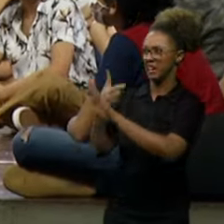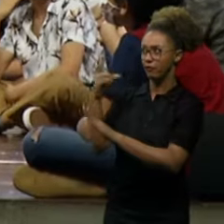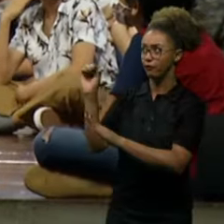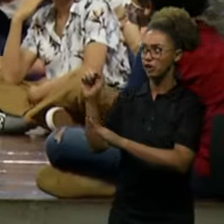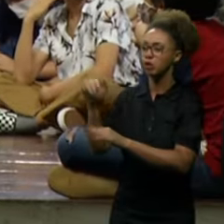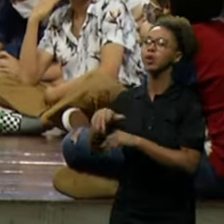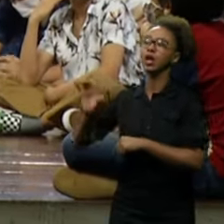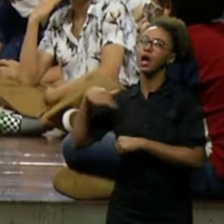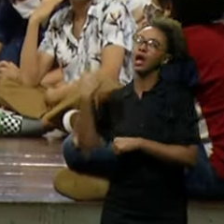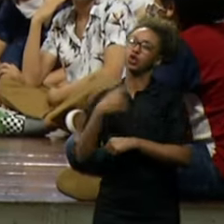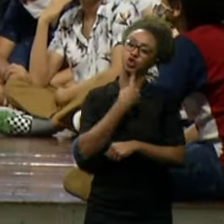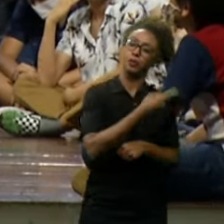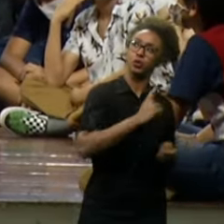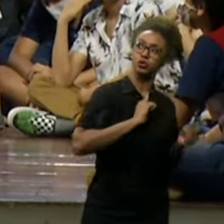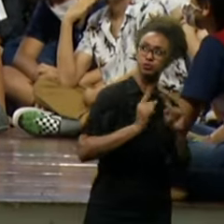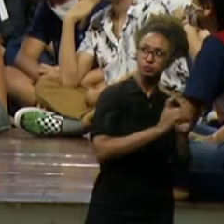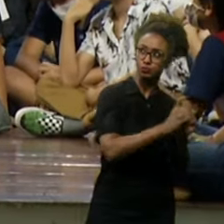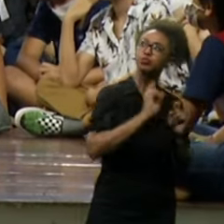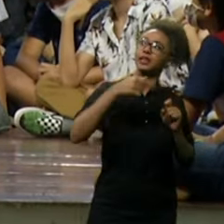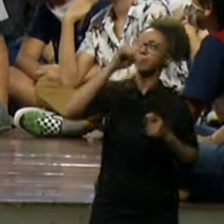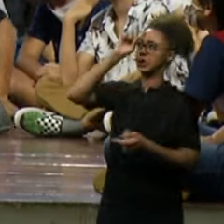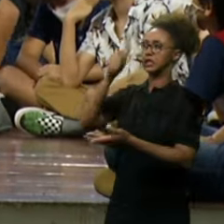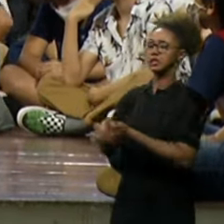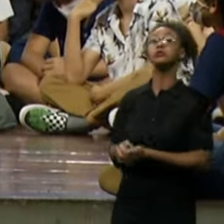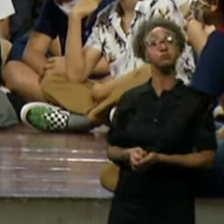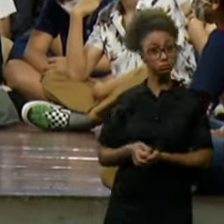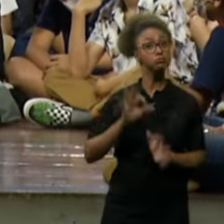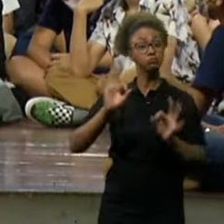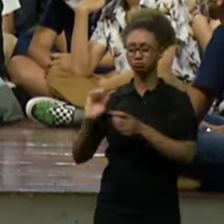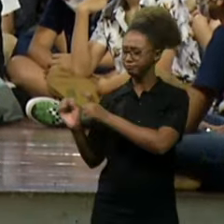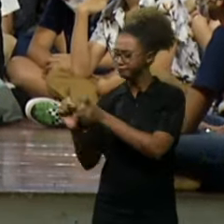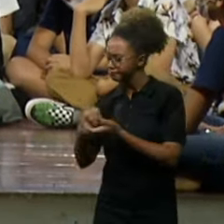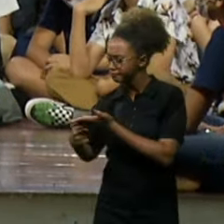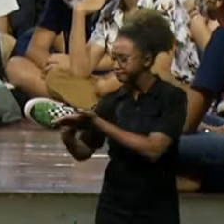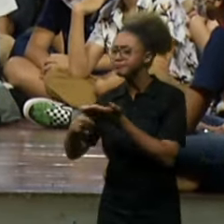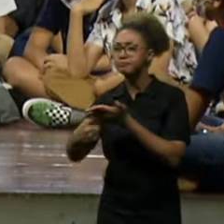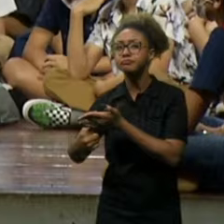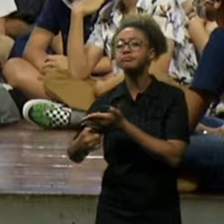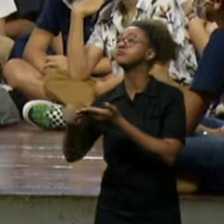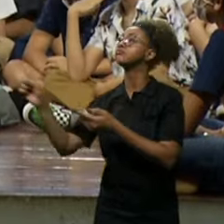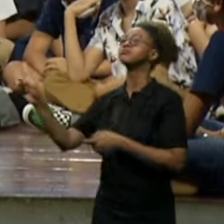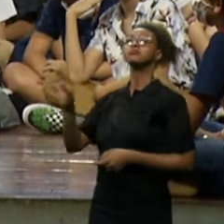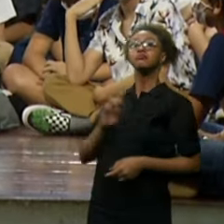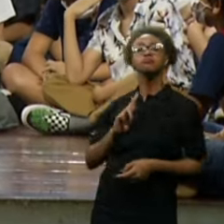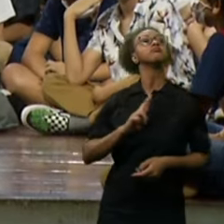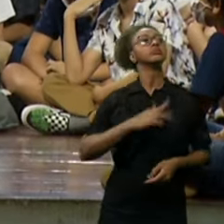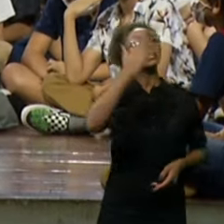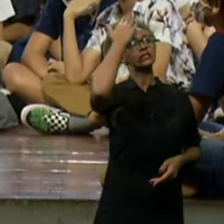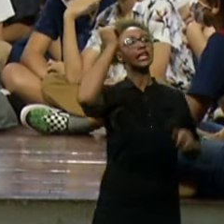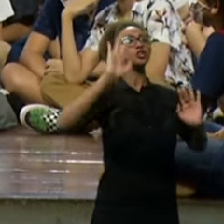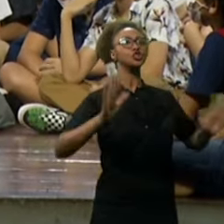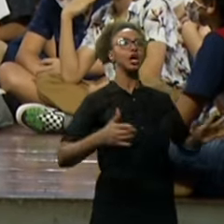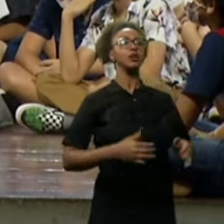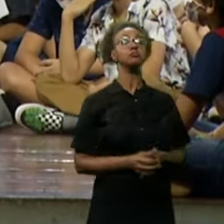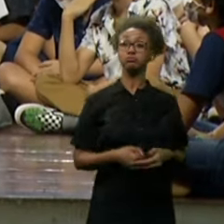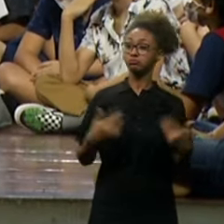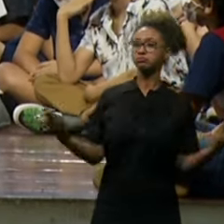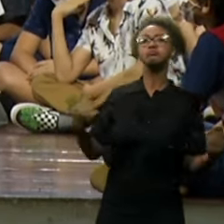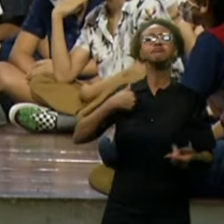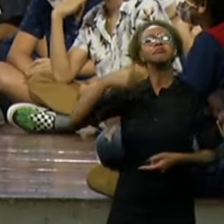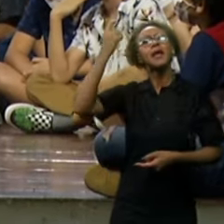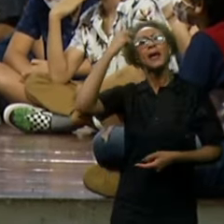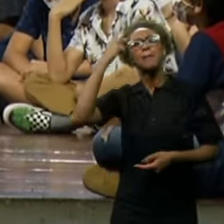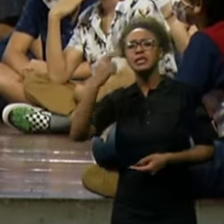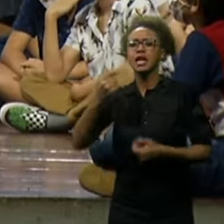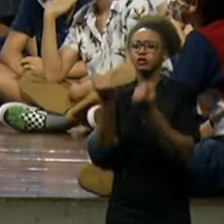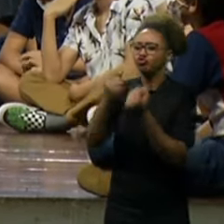e vai decidir o que é E aí eles reuniram e aí voltaram tia já sabemos o que queremos de natal e agente Fernanda não é um